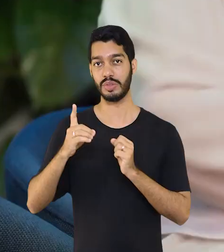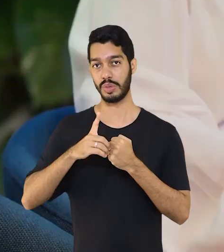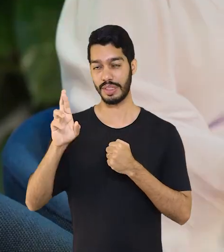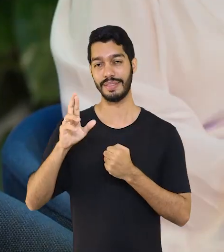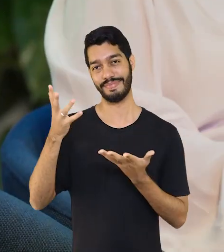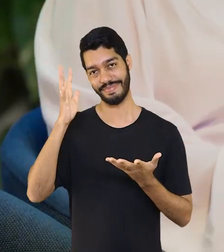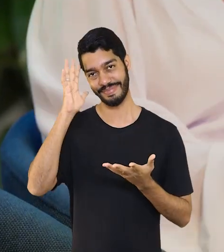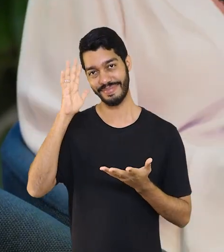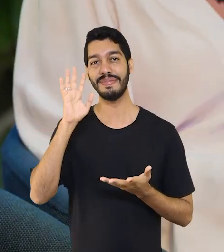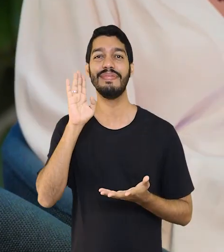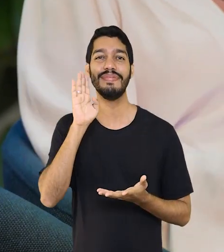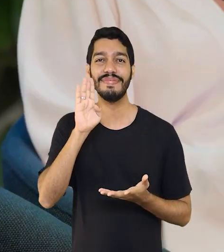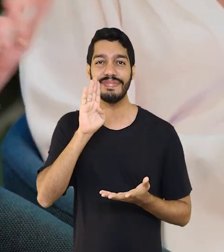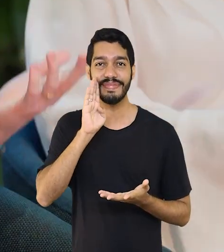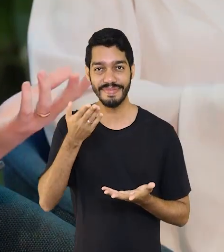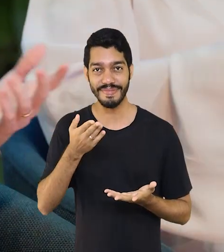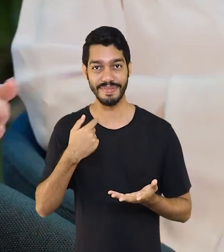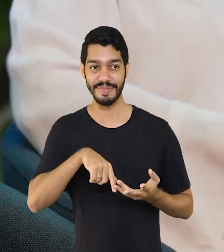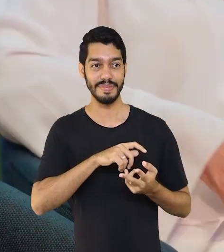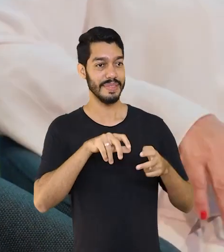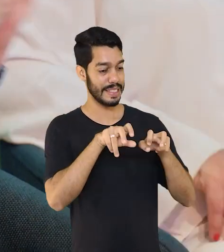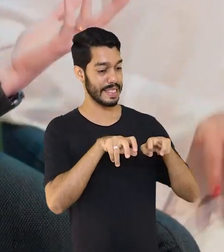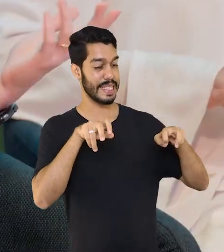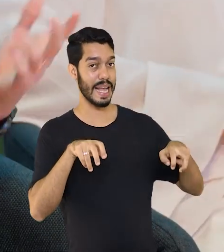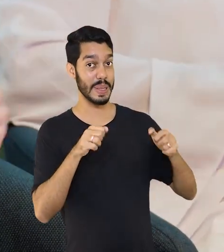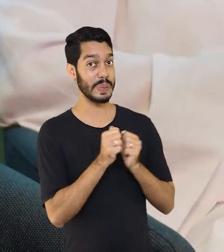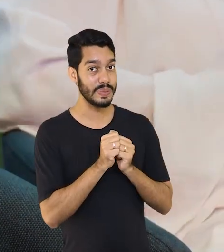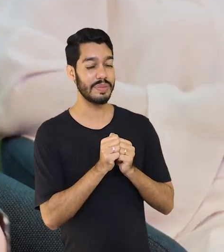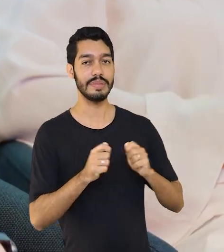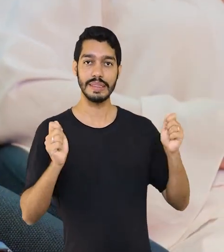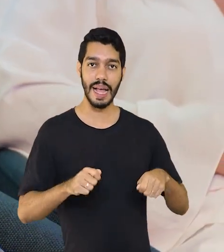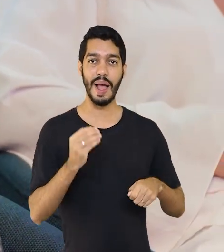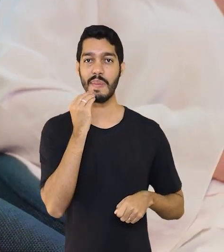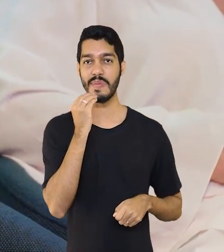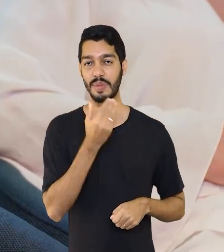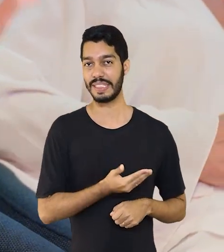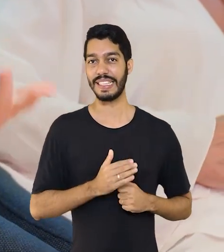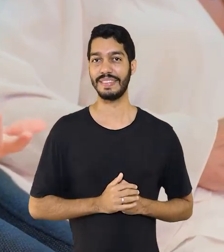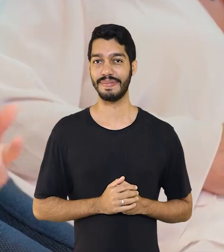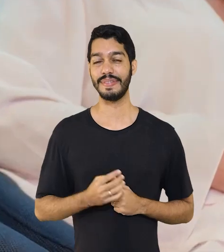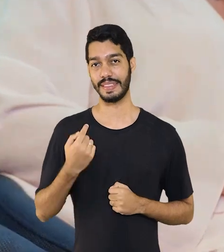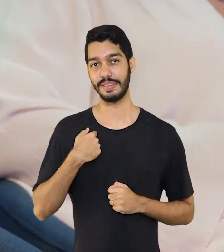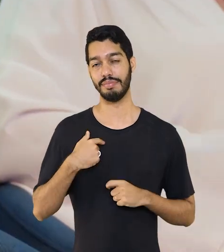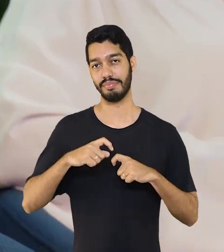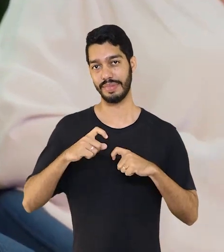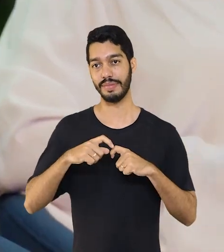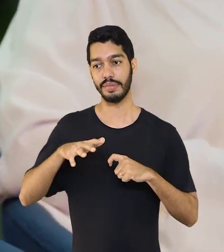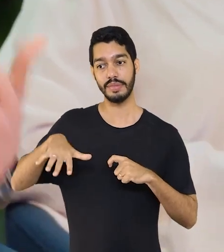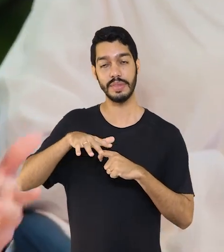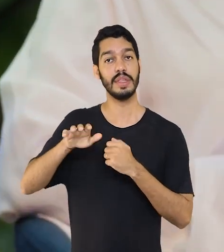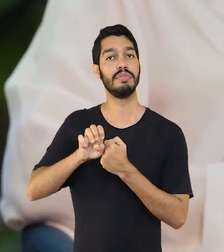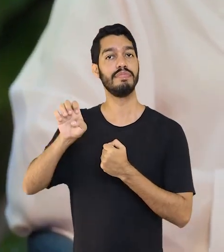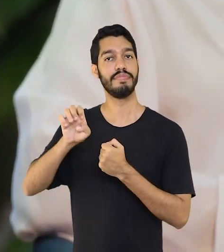então, assim, imagina como que é legal, né, a gente sentar do lado aqui e ter essa oportunidade. Eu